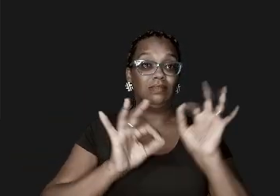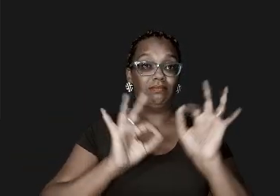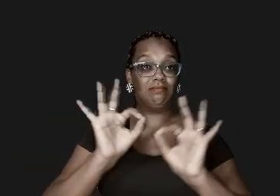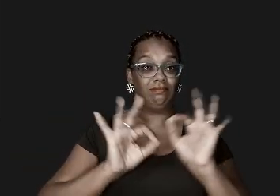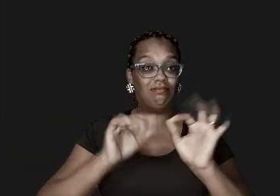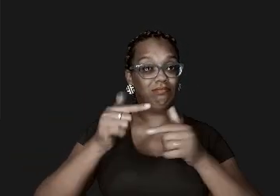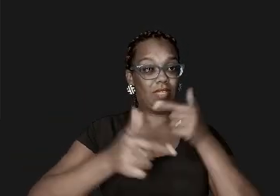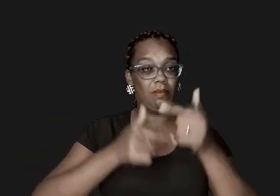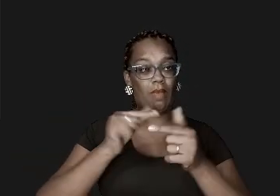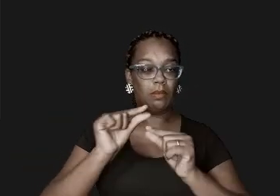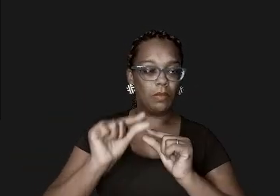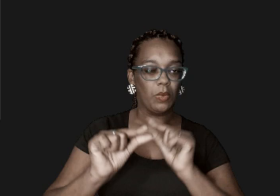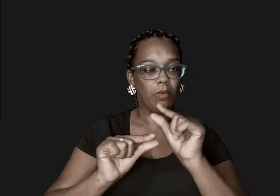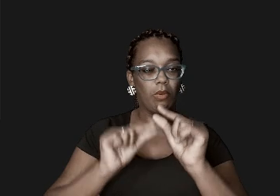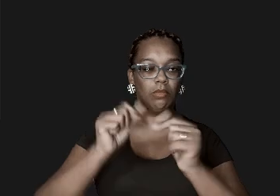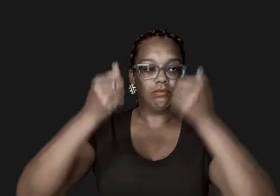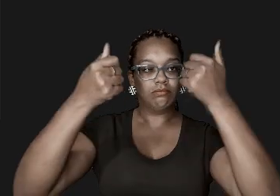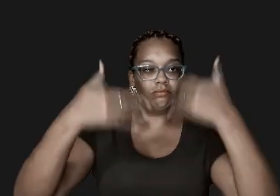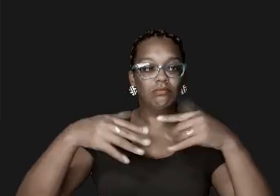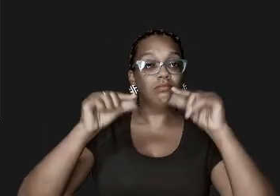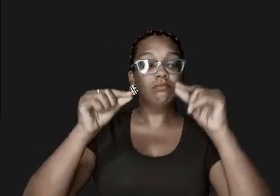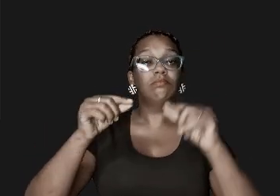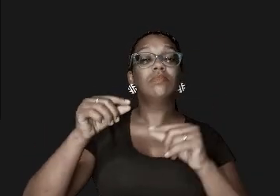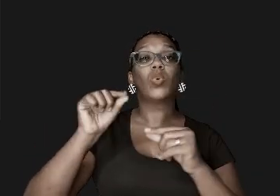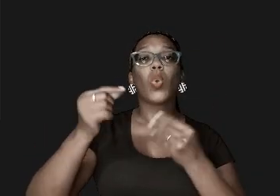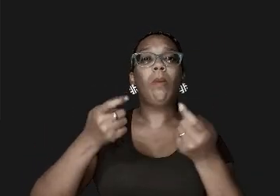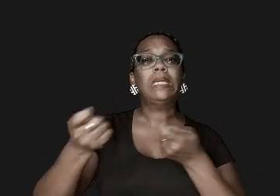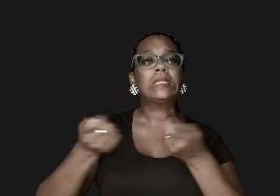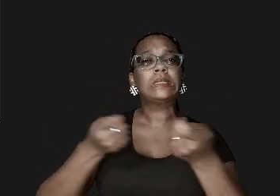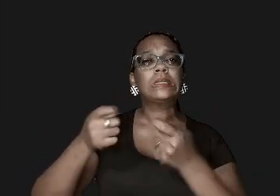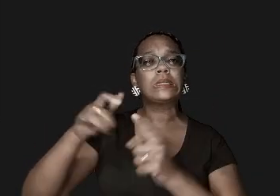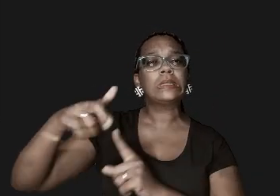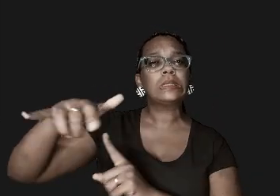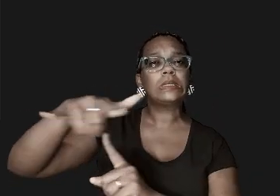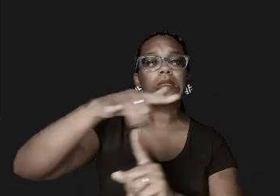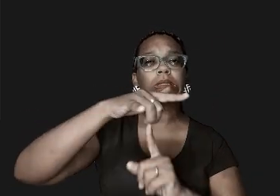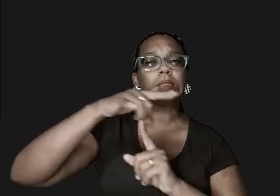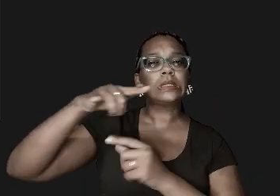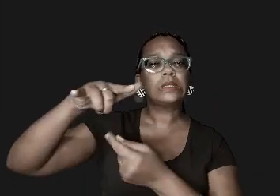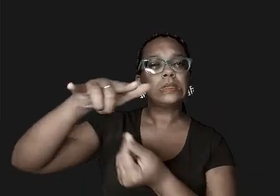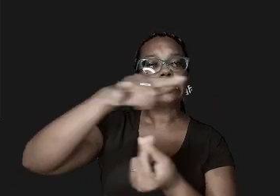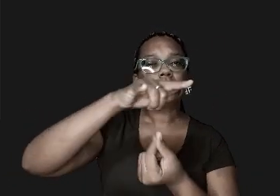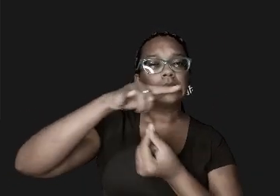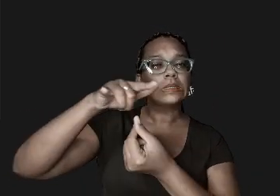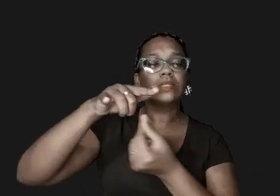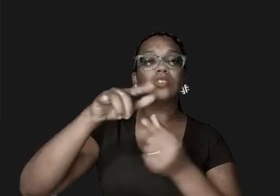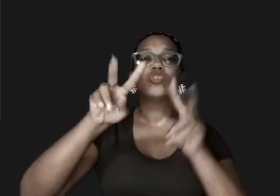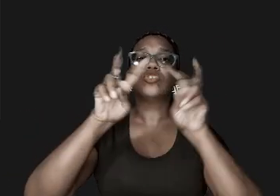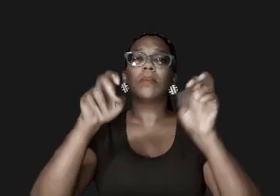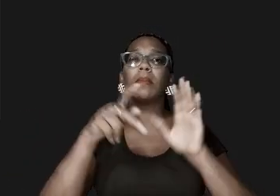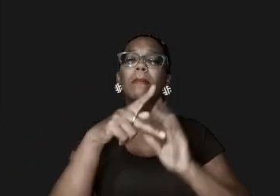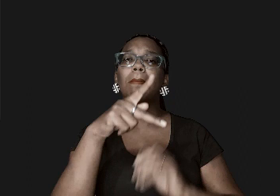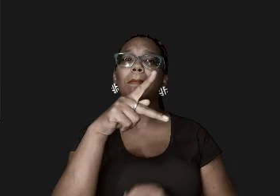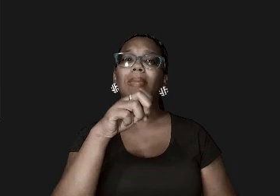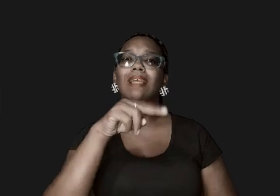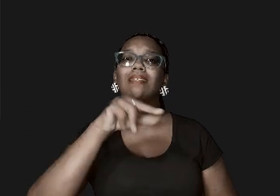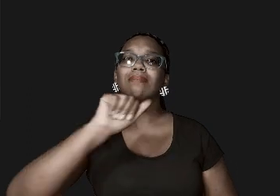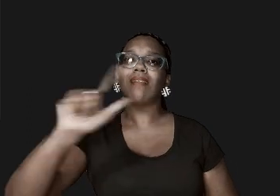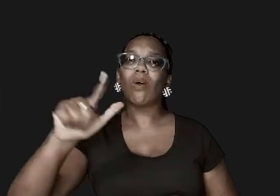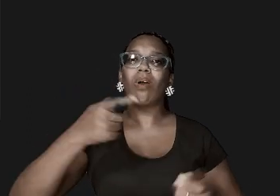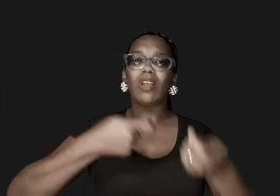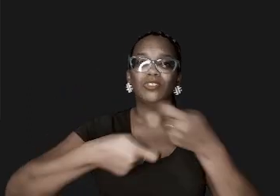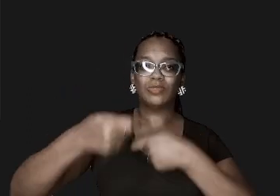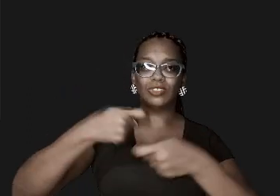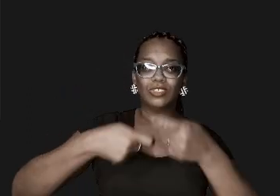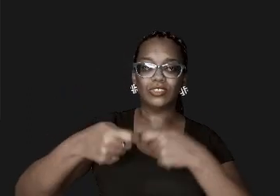mercado manipulação de preços e eu vou fazer um trabalho aqui pai de formiguinha para falar um pouco sobre que